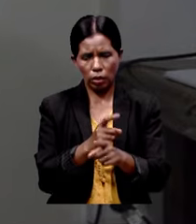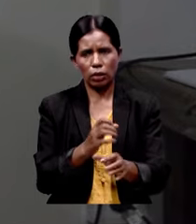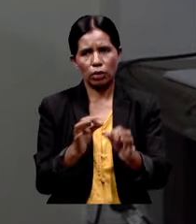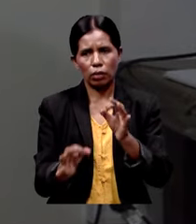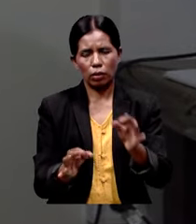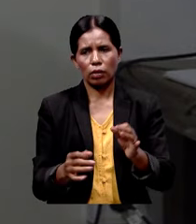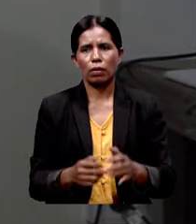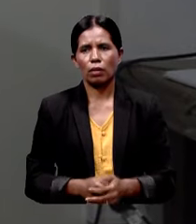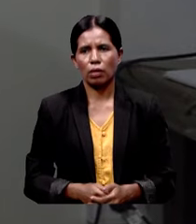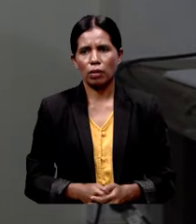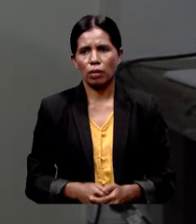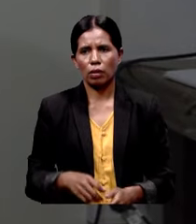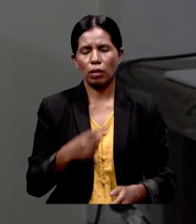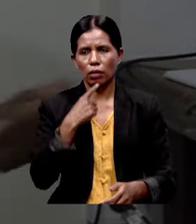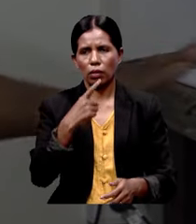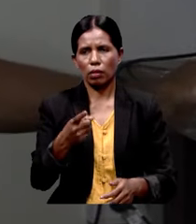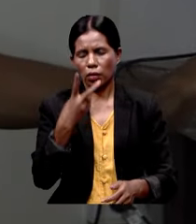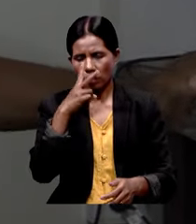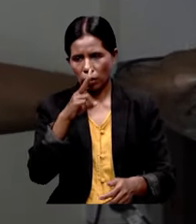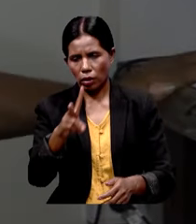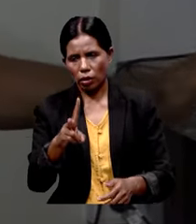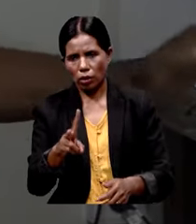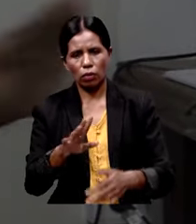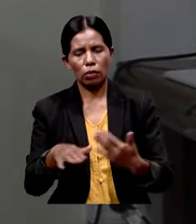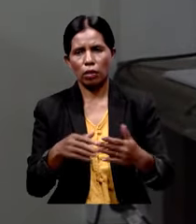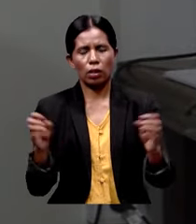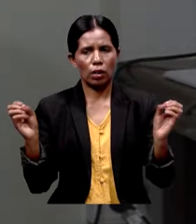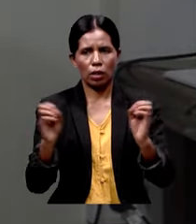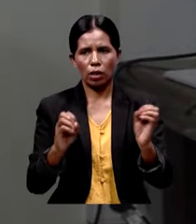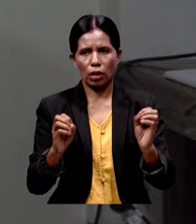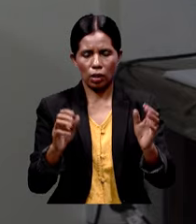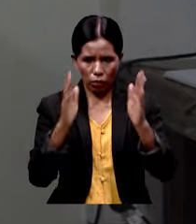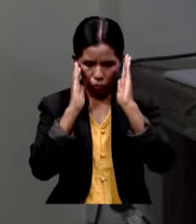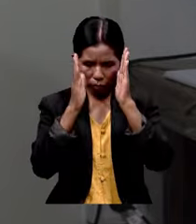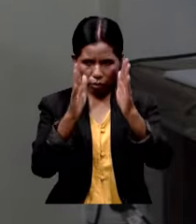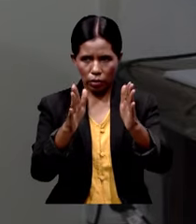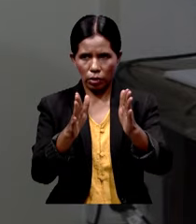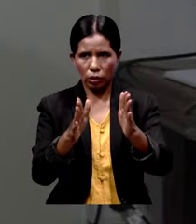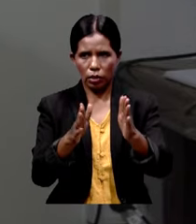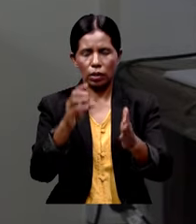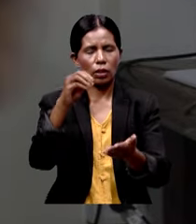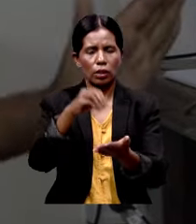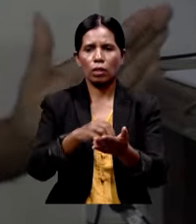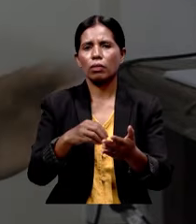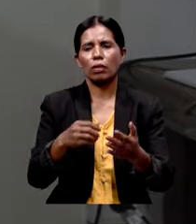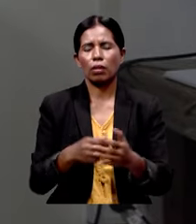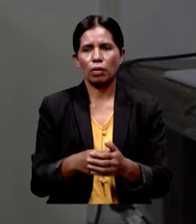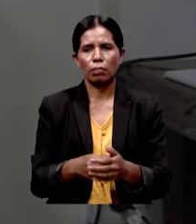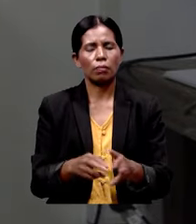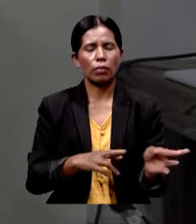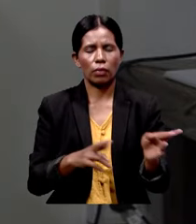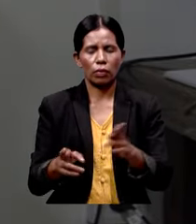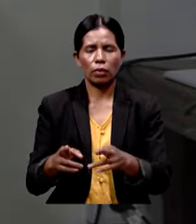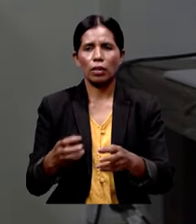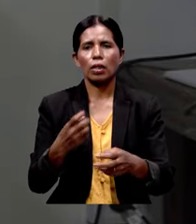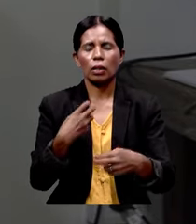albo han sambe o hen audia ne ita hare di horizontal para la hare horizontal la hare di ba vertical mak ida tidin tunda la ida pronto ni ne impacto ne